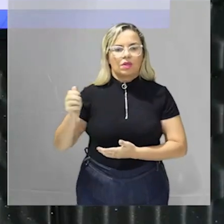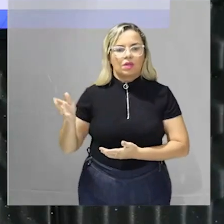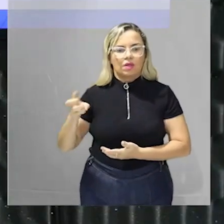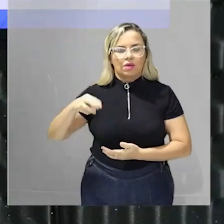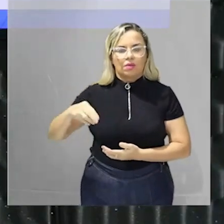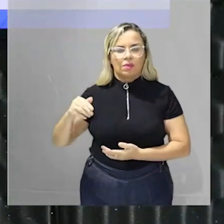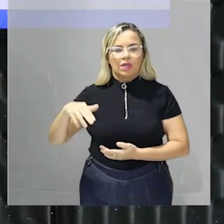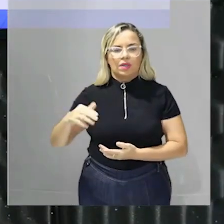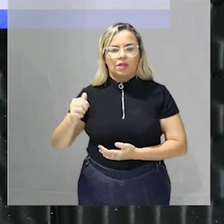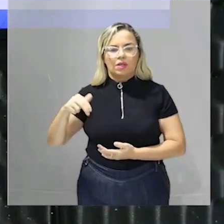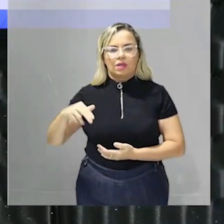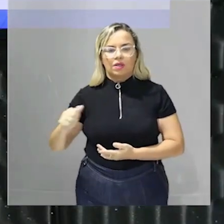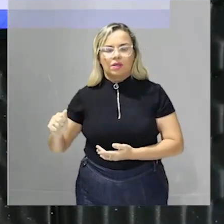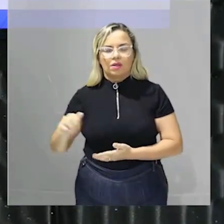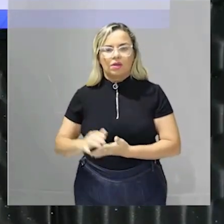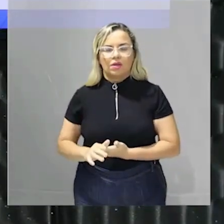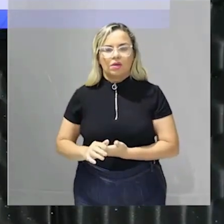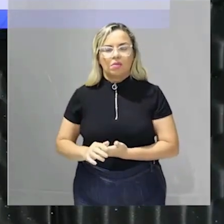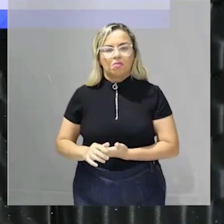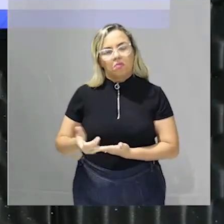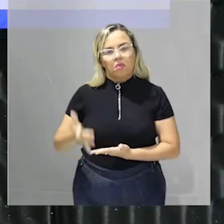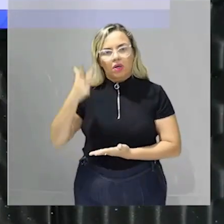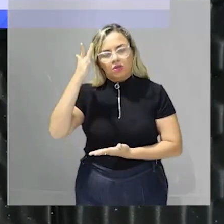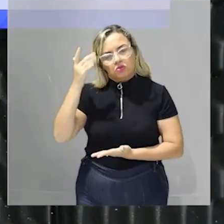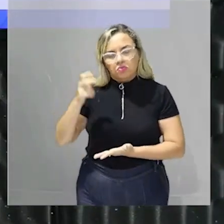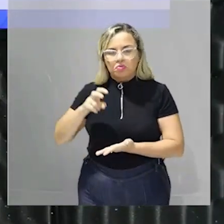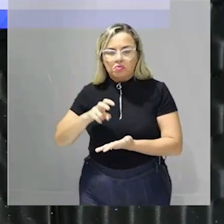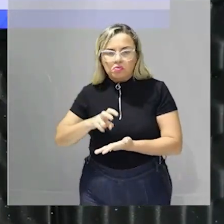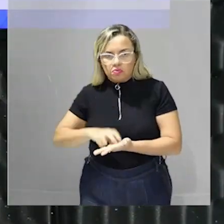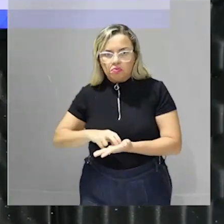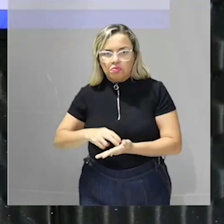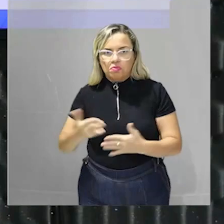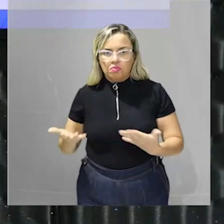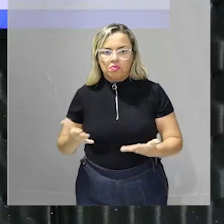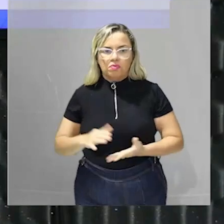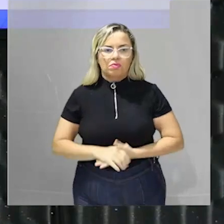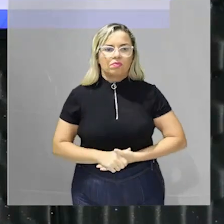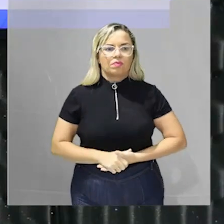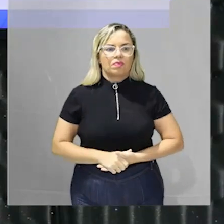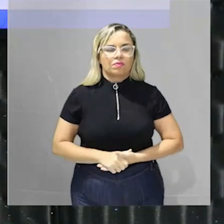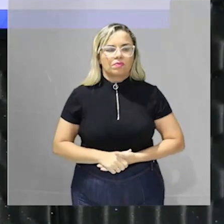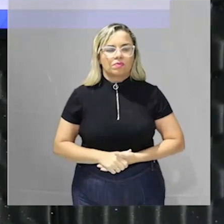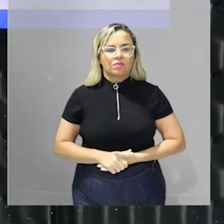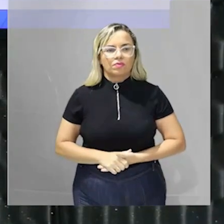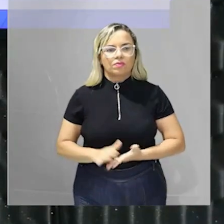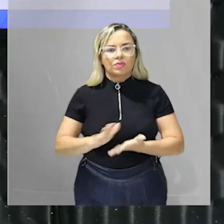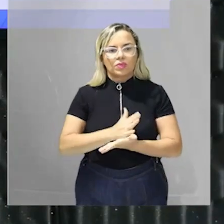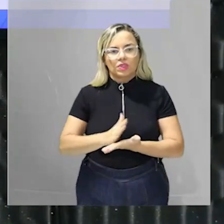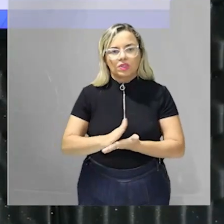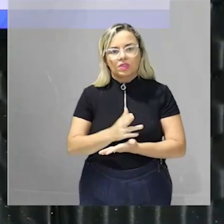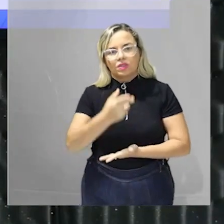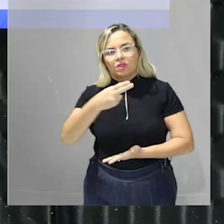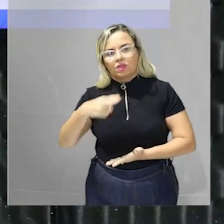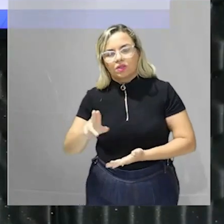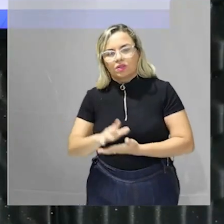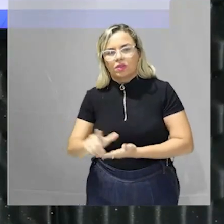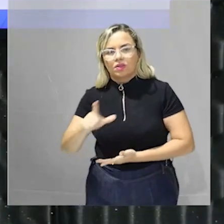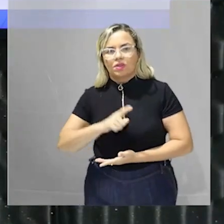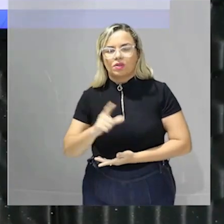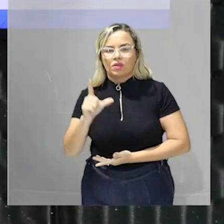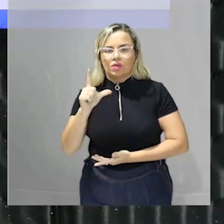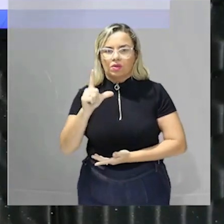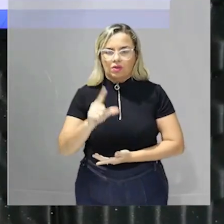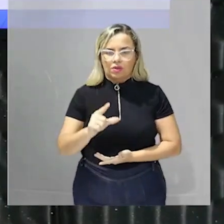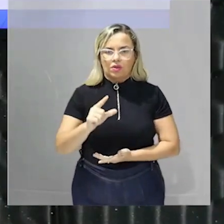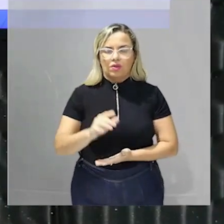mañana, parte do dia, pela manhã, de manhã, tá? Alguns nomes têm uma só forma